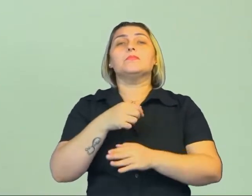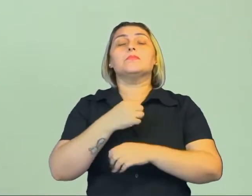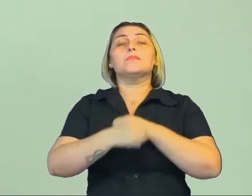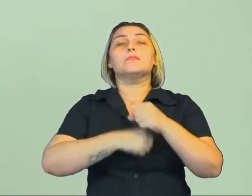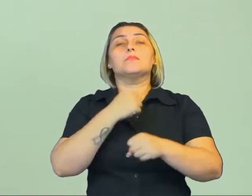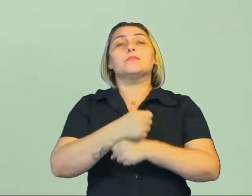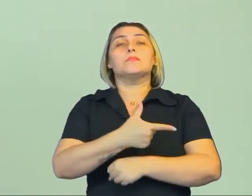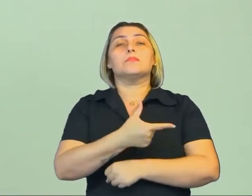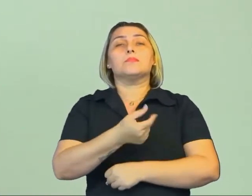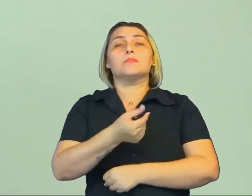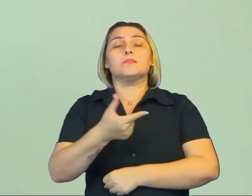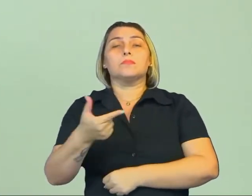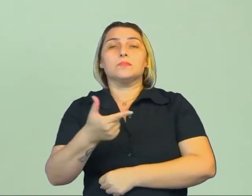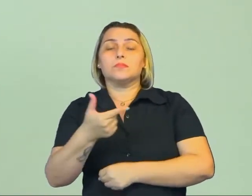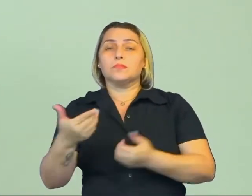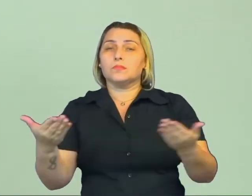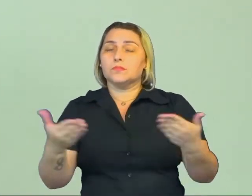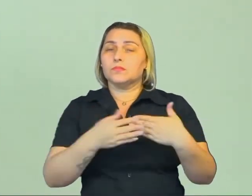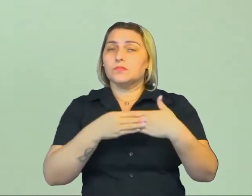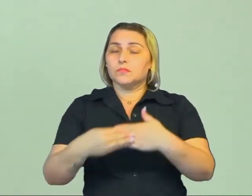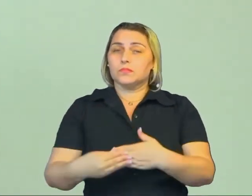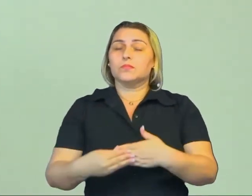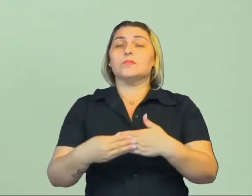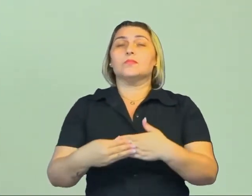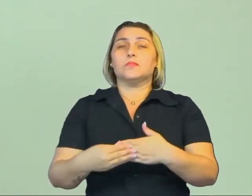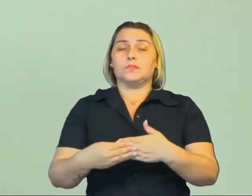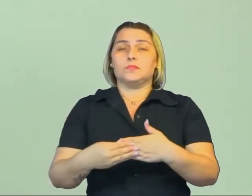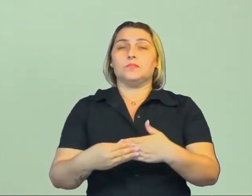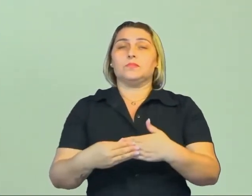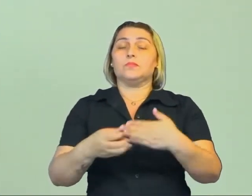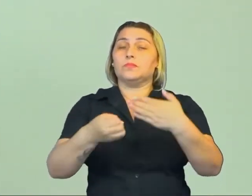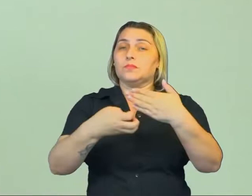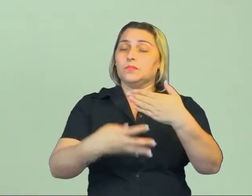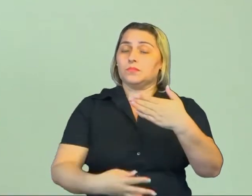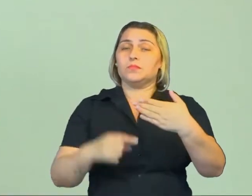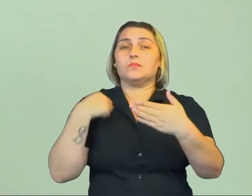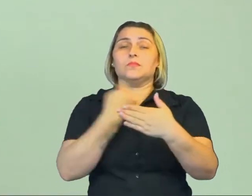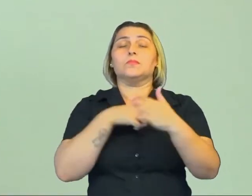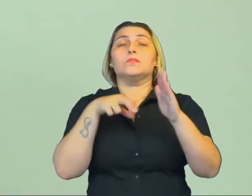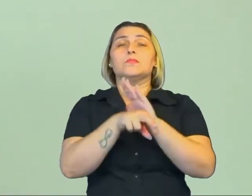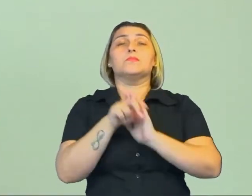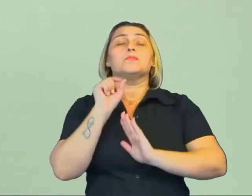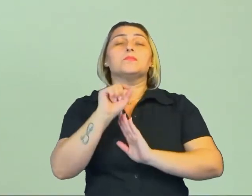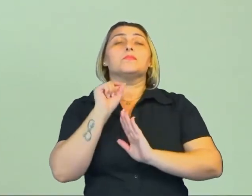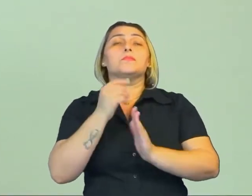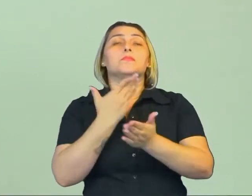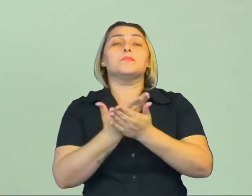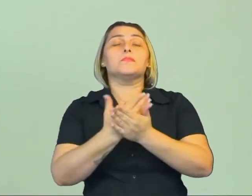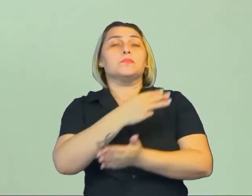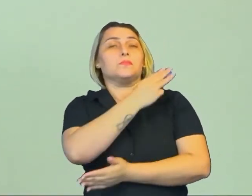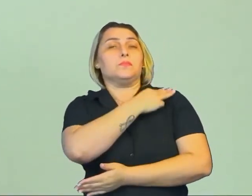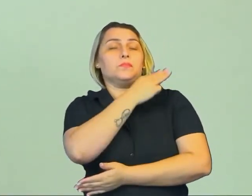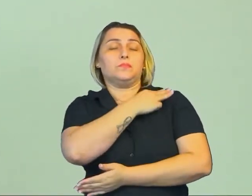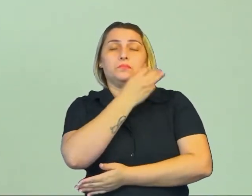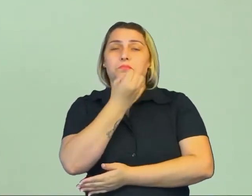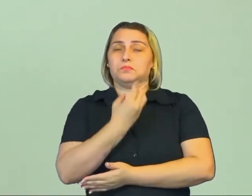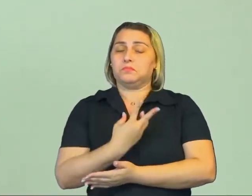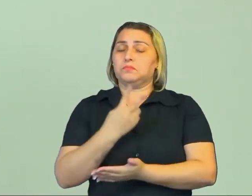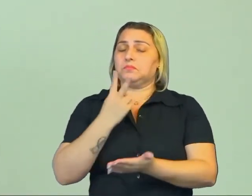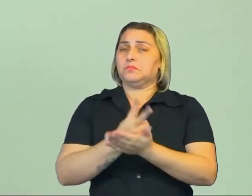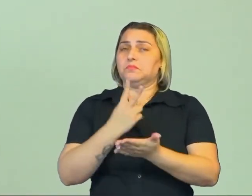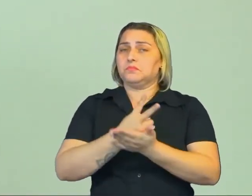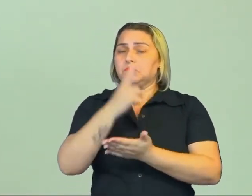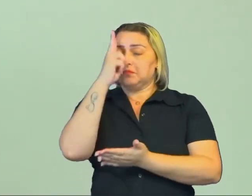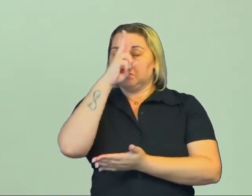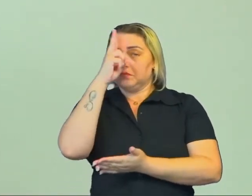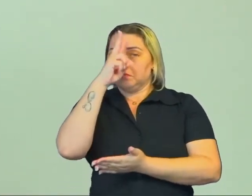2022. E para isso, hoje eu trouxe o nosso cronograma da nossa disciplina, o que nós vamos estudar no terceiro ano. É bom sempre lembrar